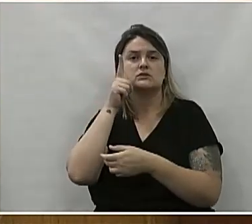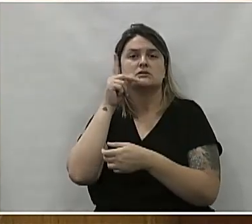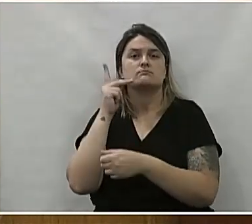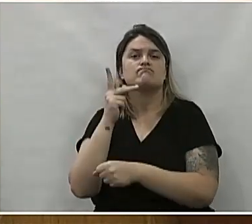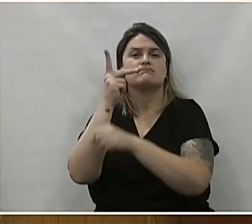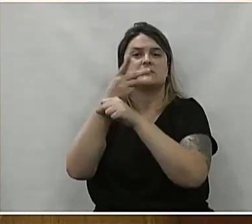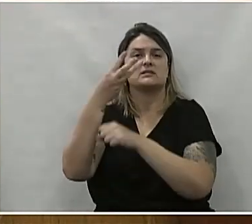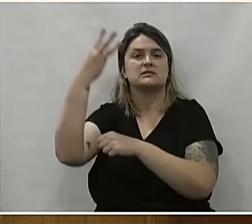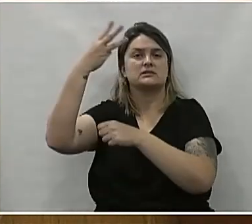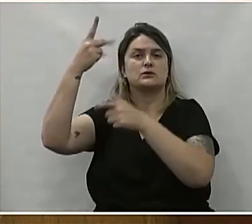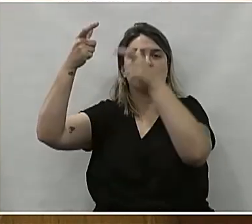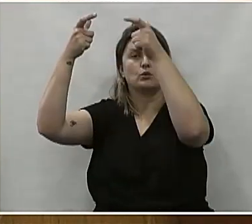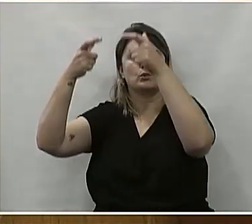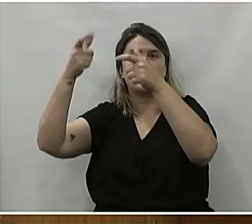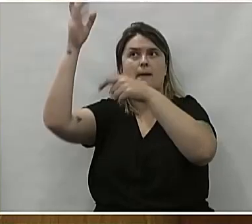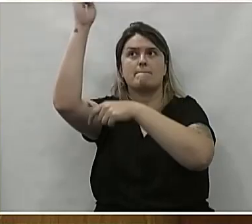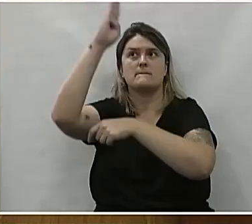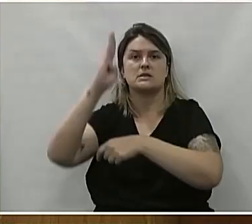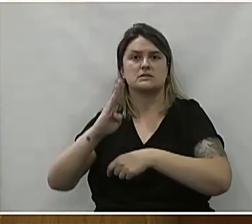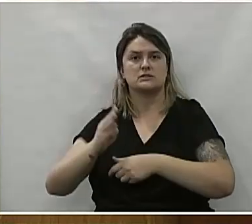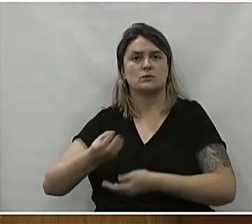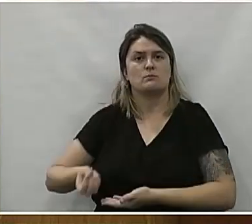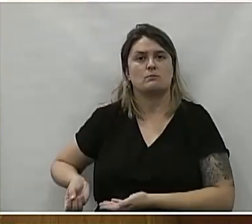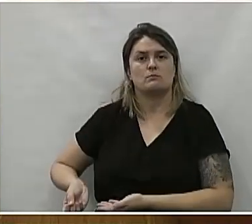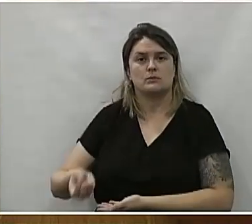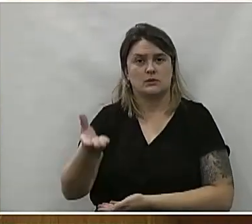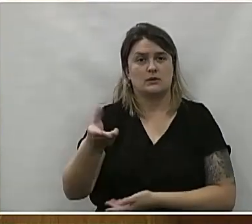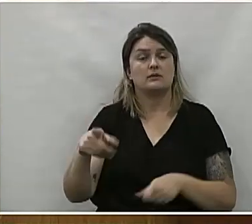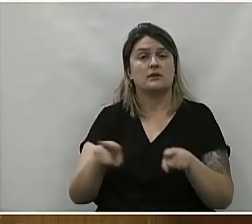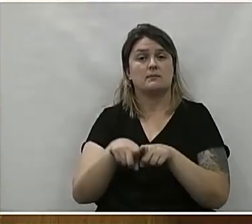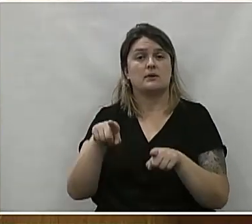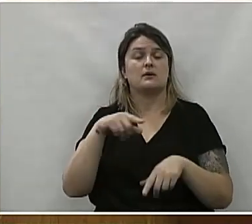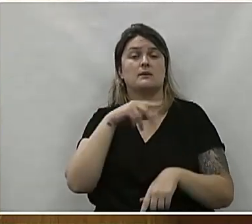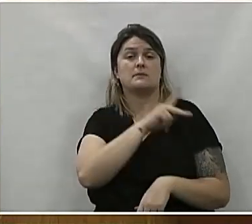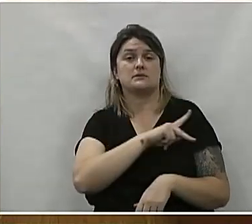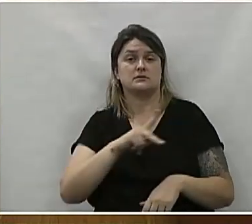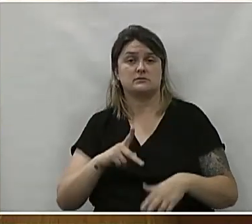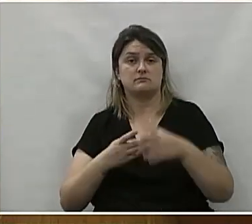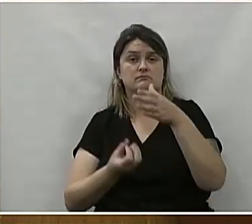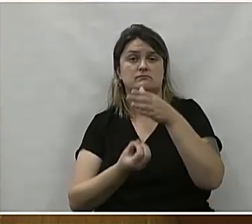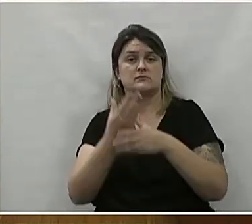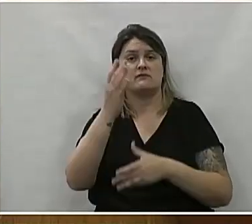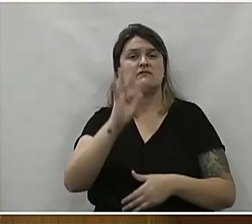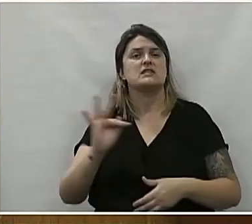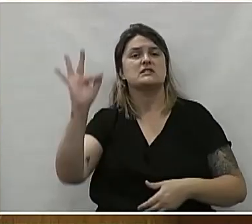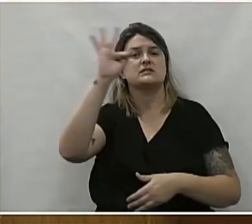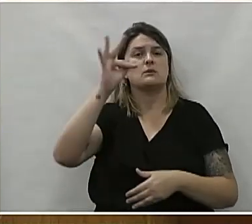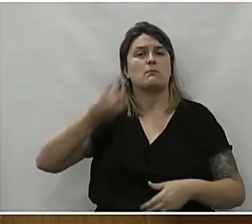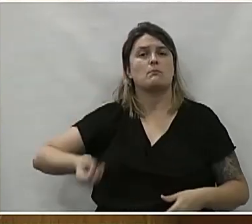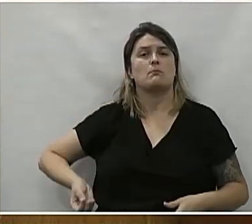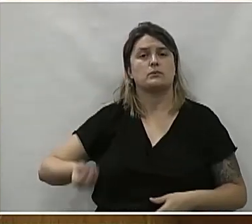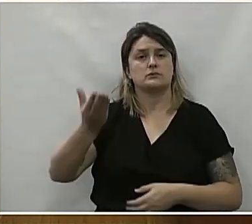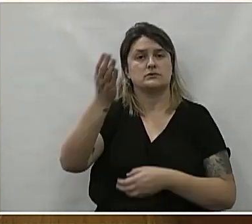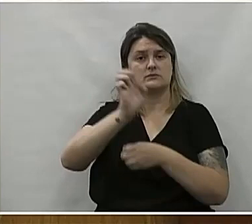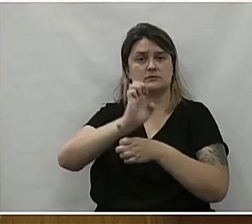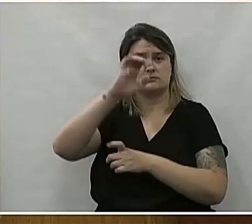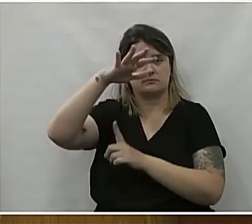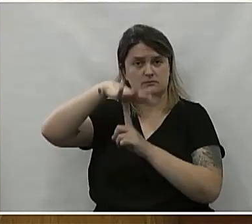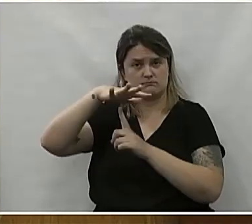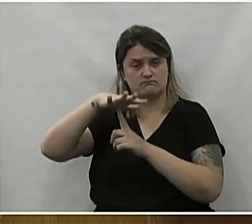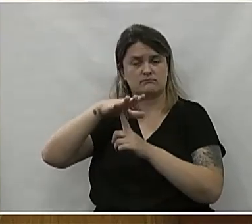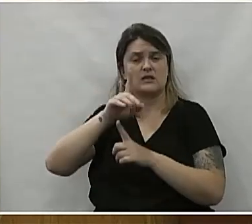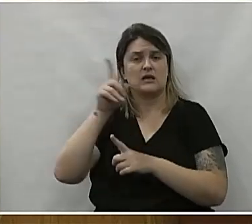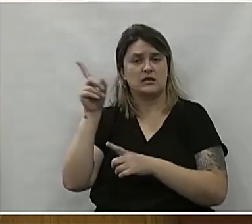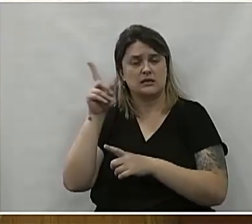Terceiro lugar No campeonato brasileiro De bocha Além disso Foi presidente E fundador Da Federação de Bochas Do Paraná E como